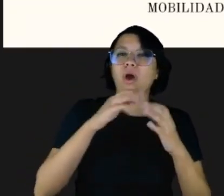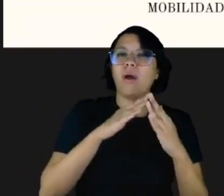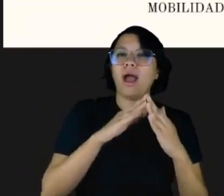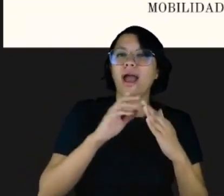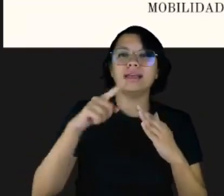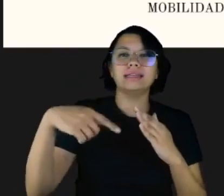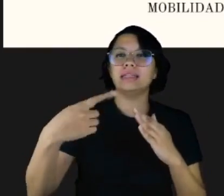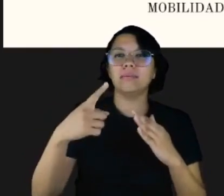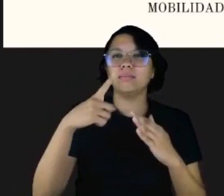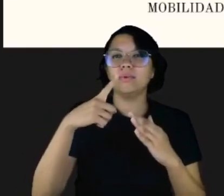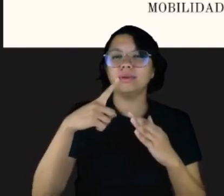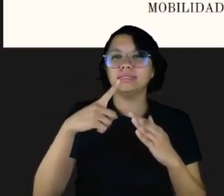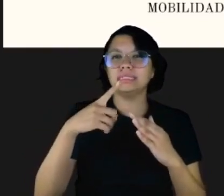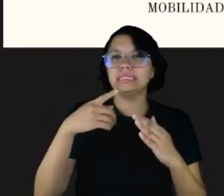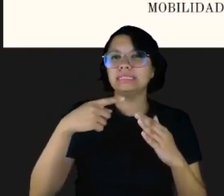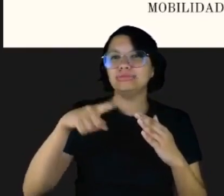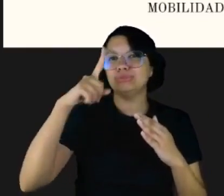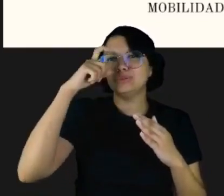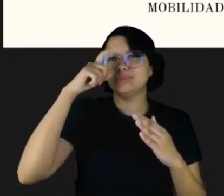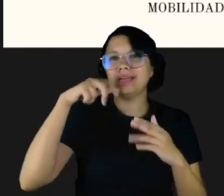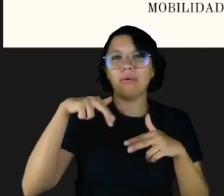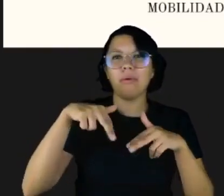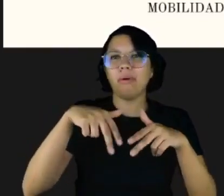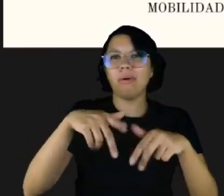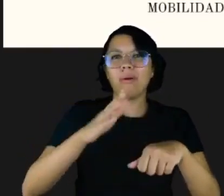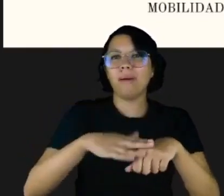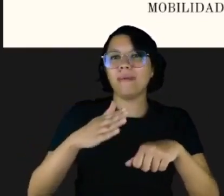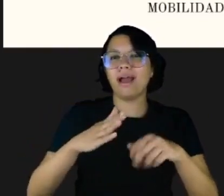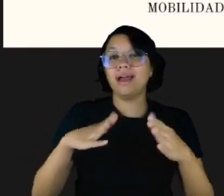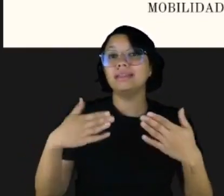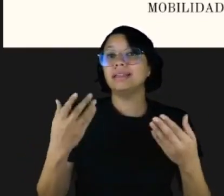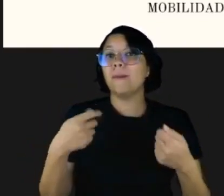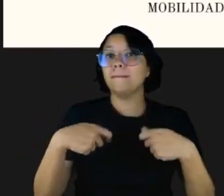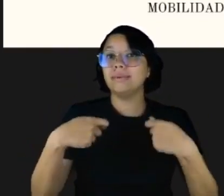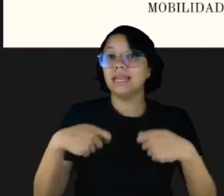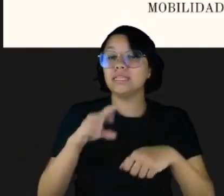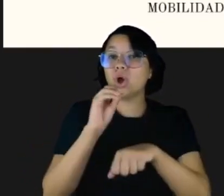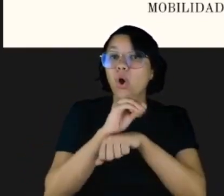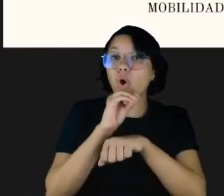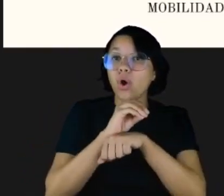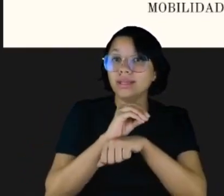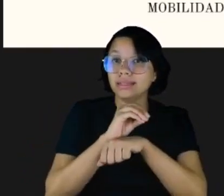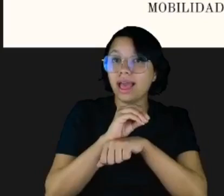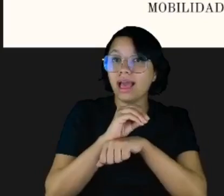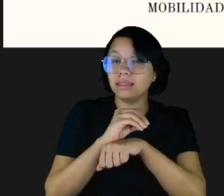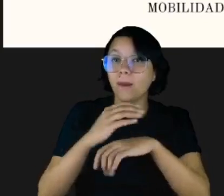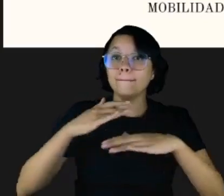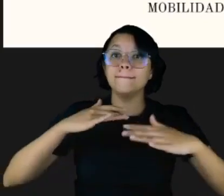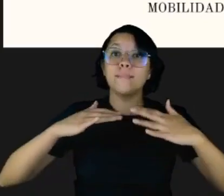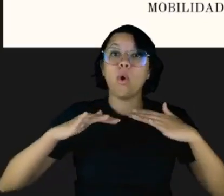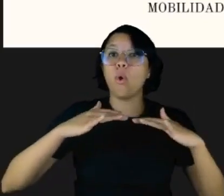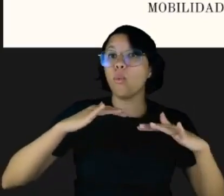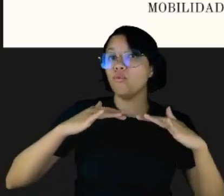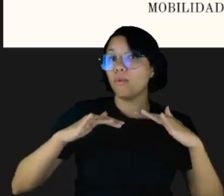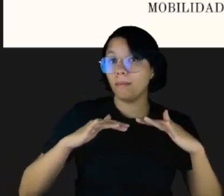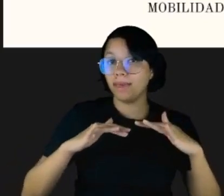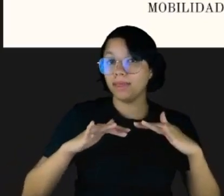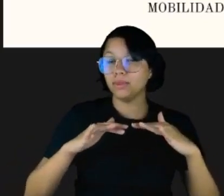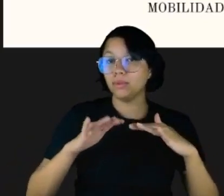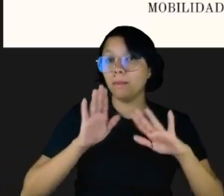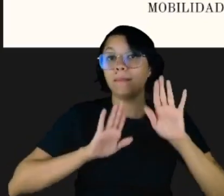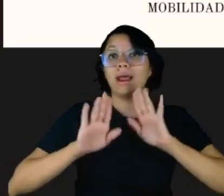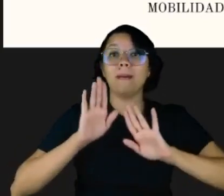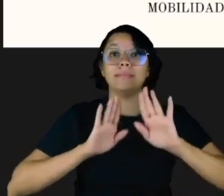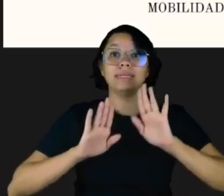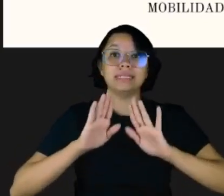ele internou, ele não anda mais. Então, a gente precisa cuidar da mobilidade para preservarmos o quê?